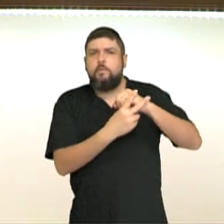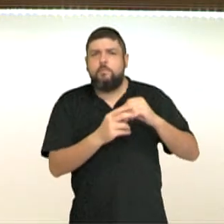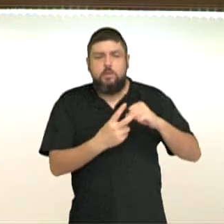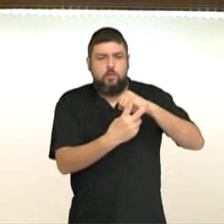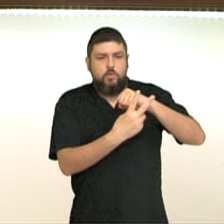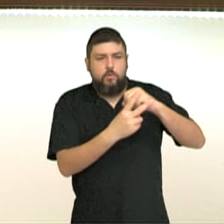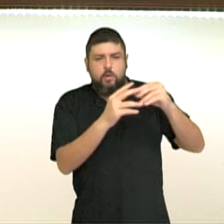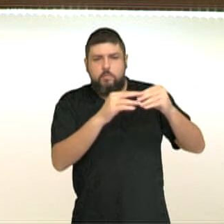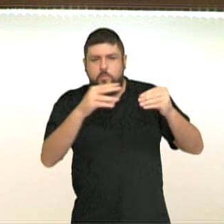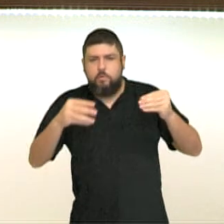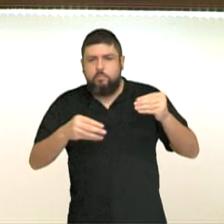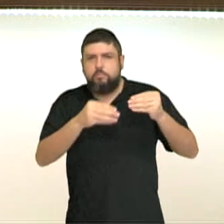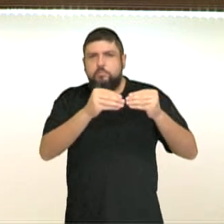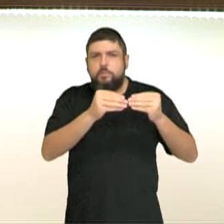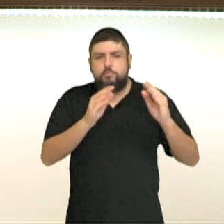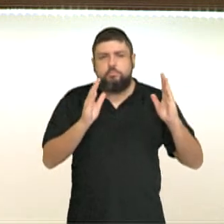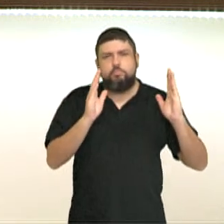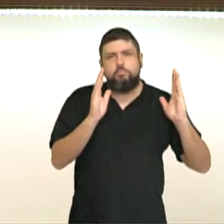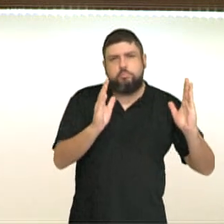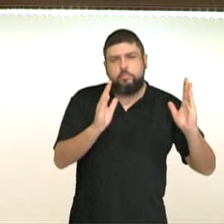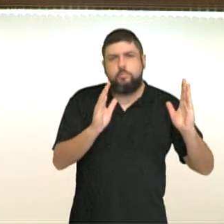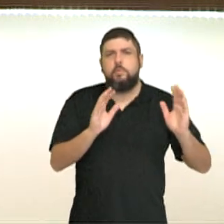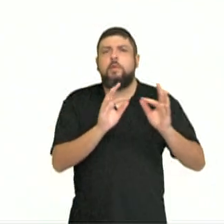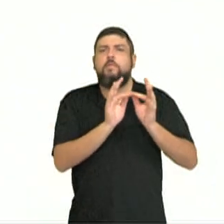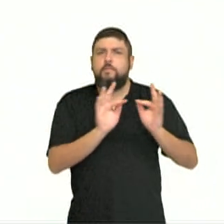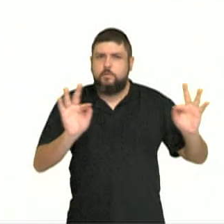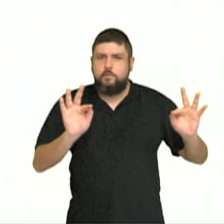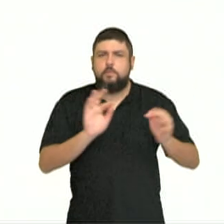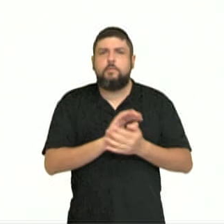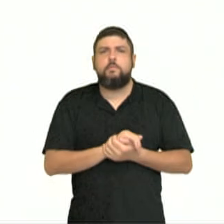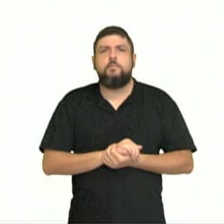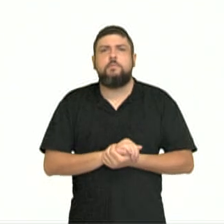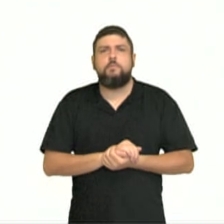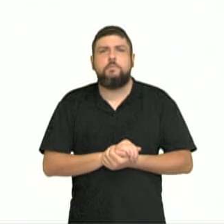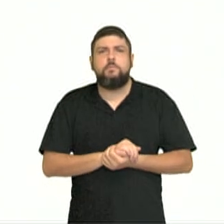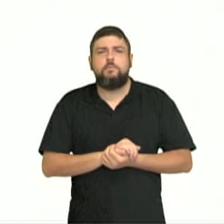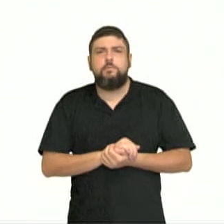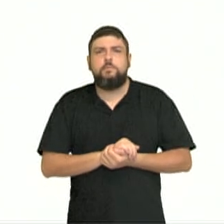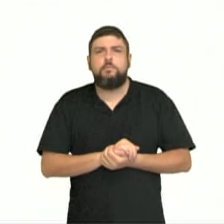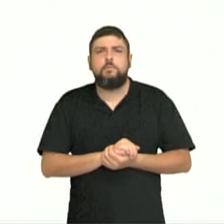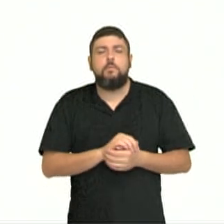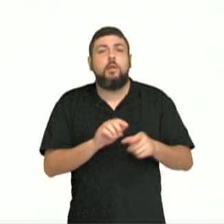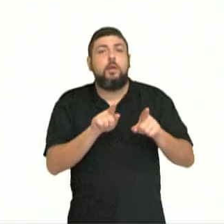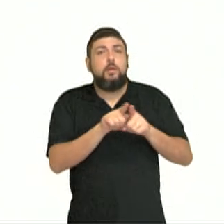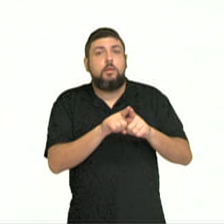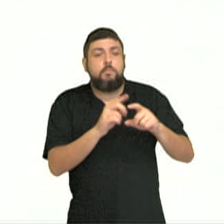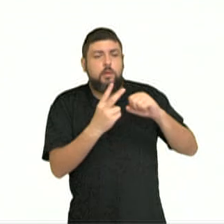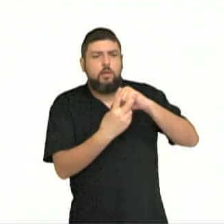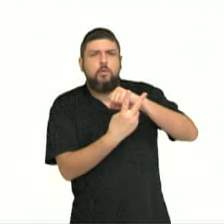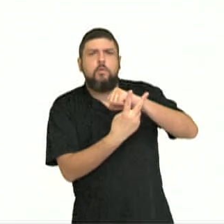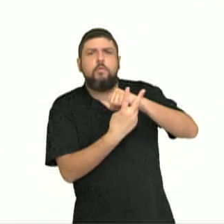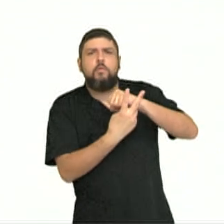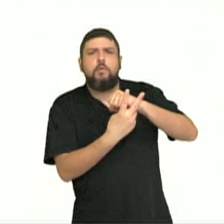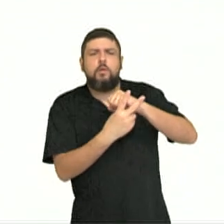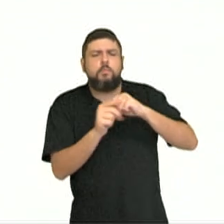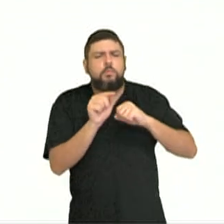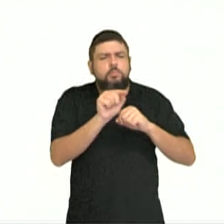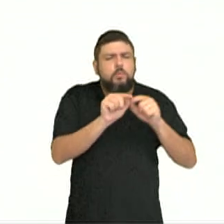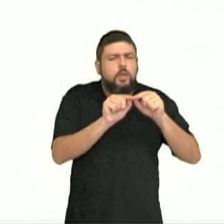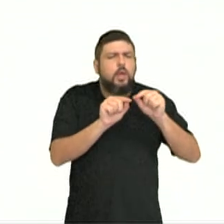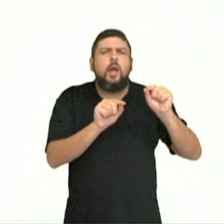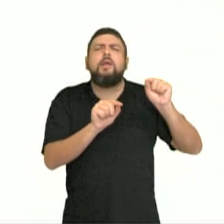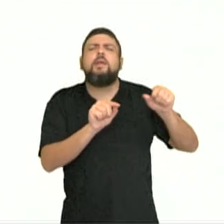verbal, eu tenho uma oração. Então, você vai separar por barras. Vai perguntar ao verbo e achar quem é o sujeito